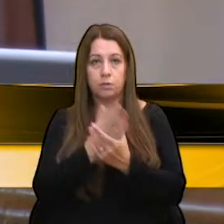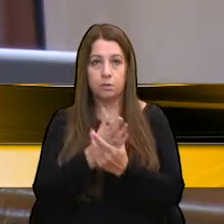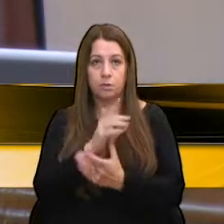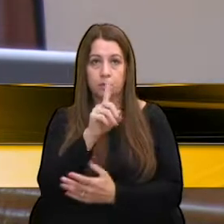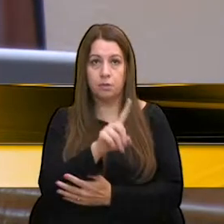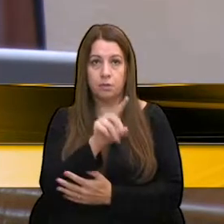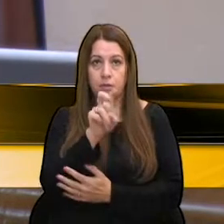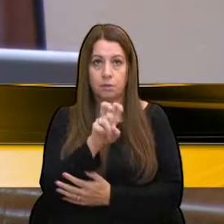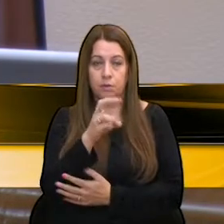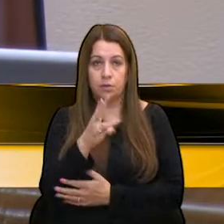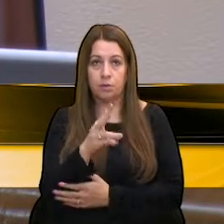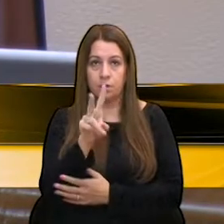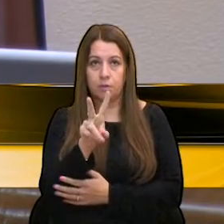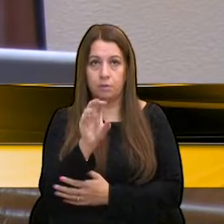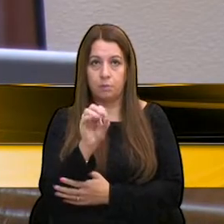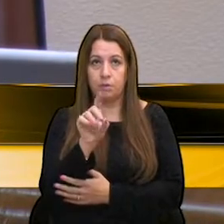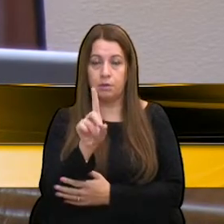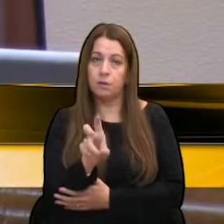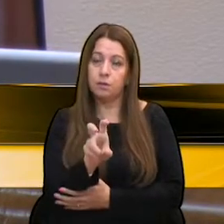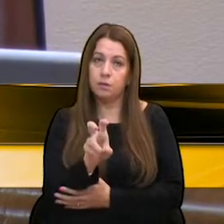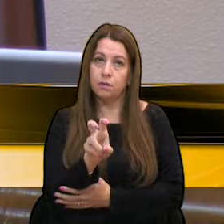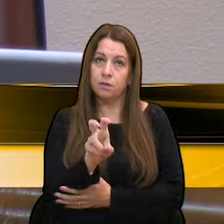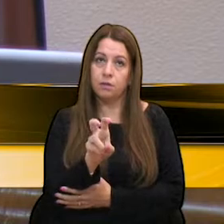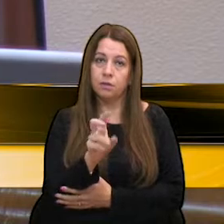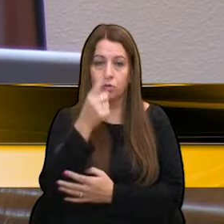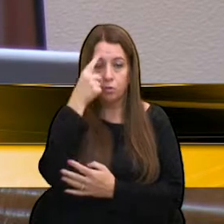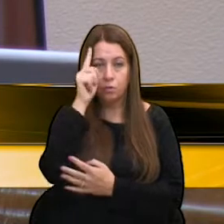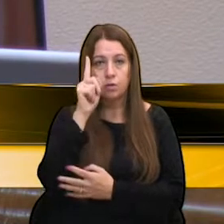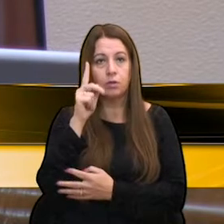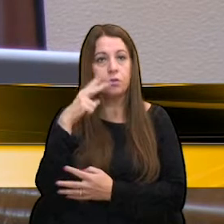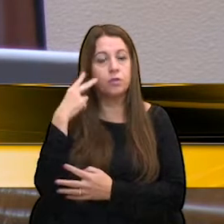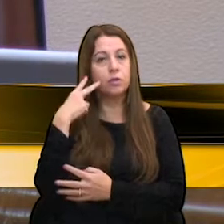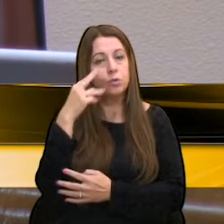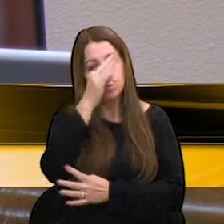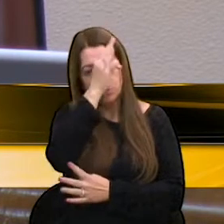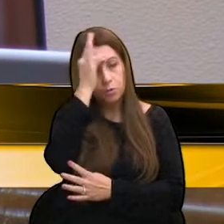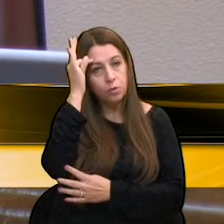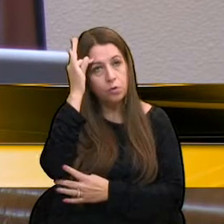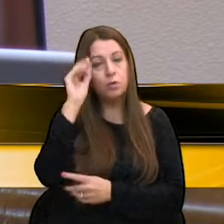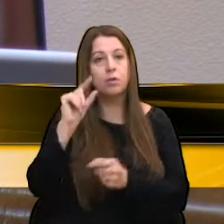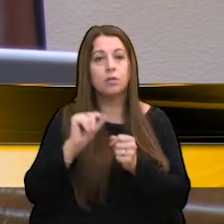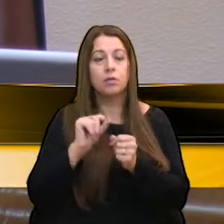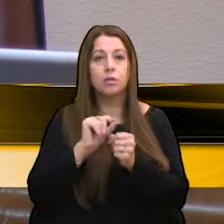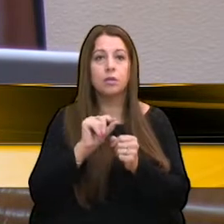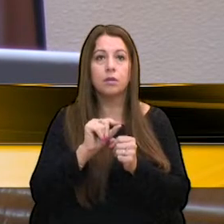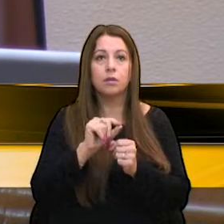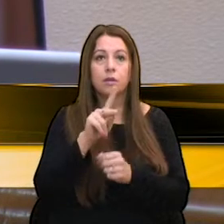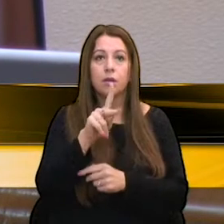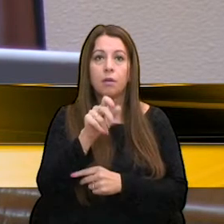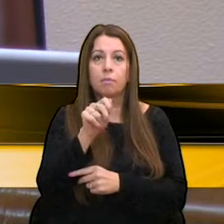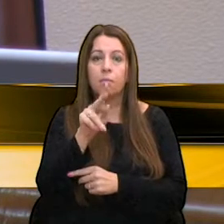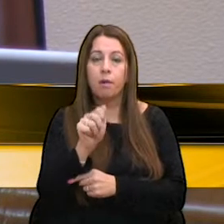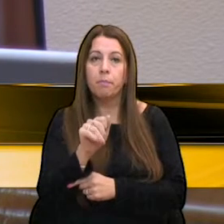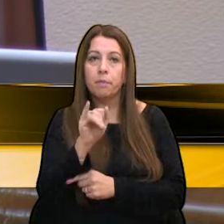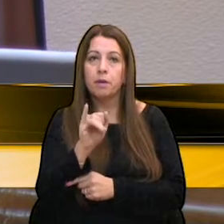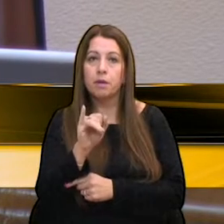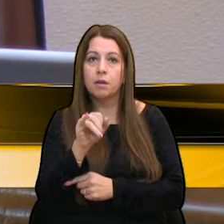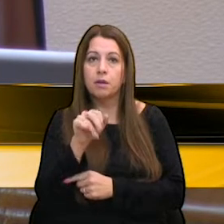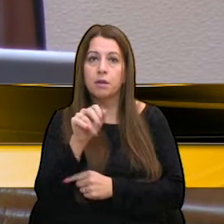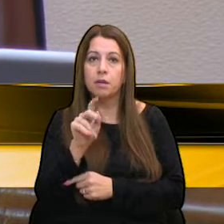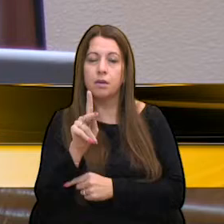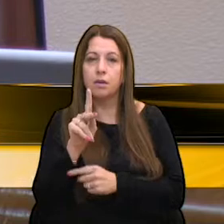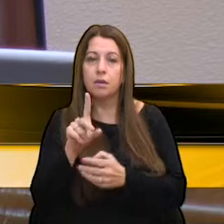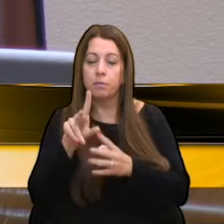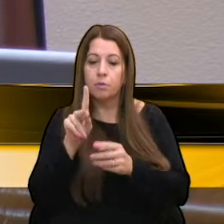processo número 153/2015, de autoria do vereador Gustavo Toigo, que institui o Papaique, que dispõe sobre